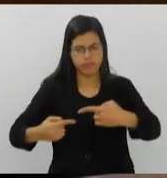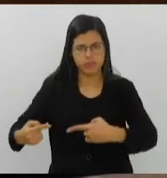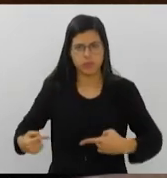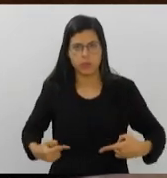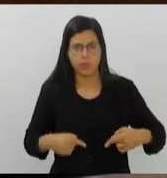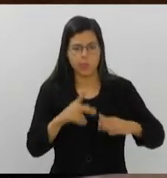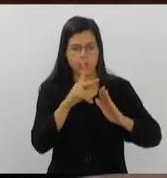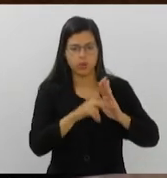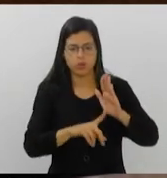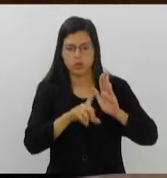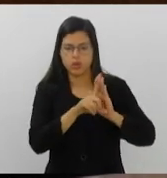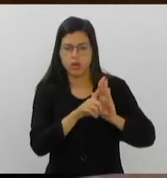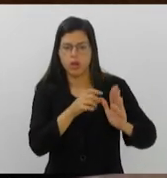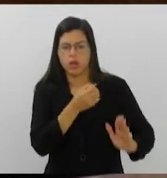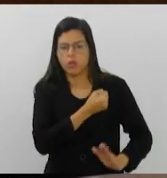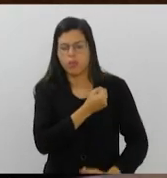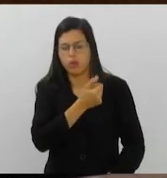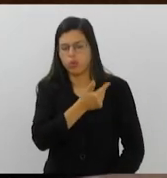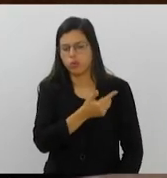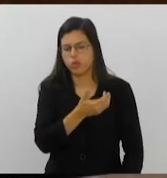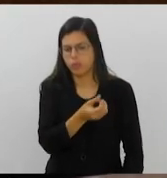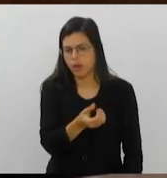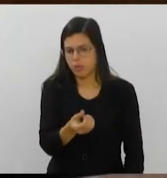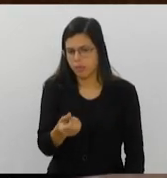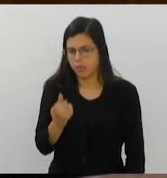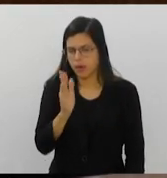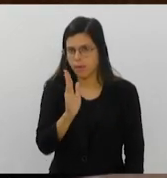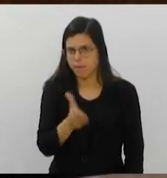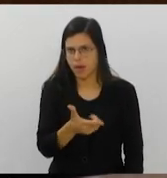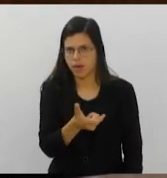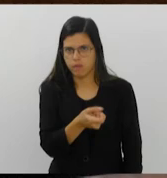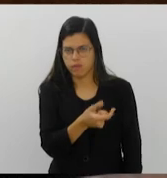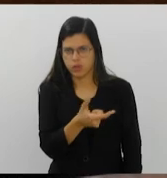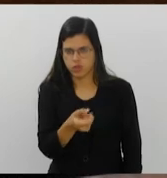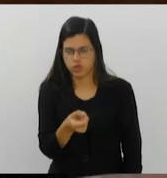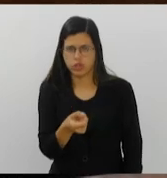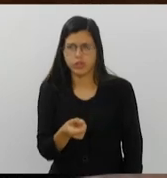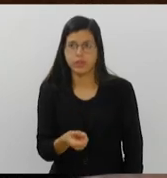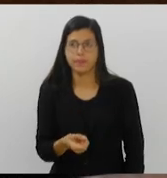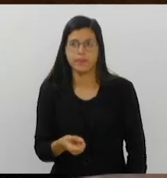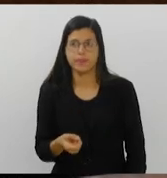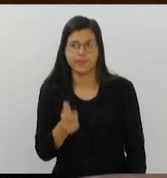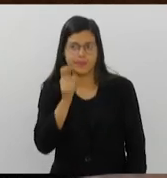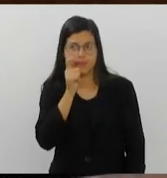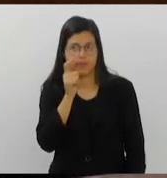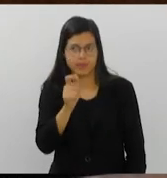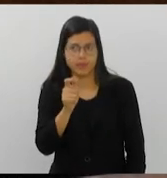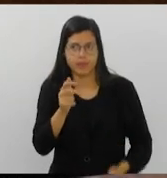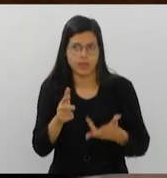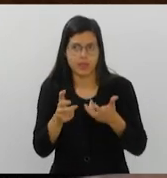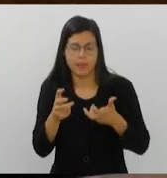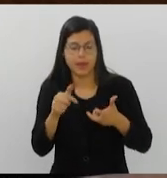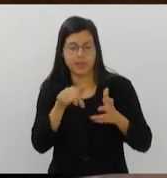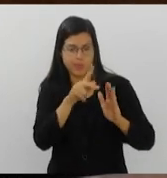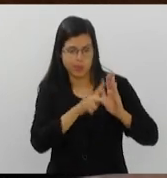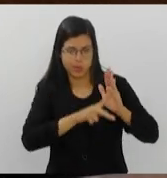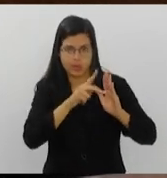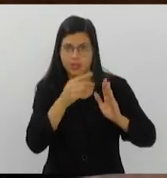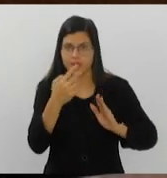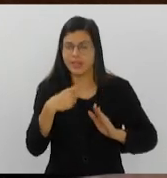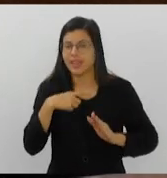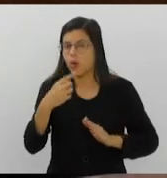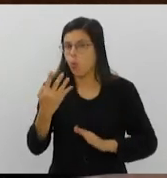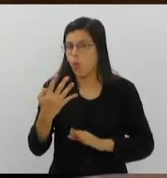lei 2666 de 2020. Curioso notar que esse projeto tem 4 anos. E